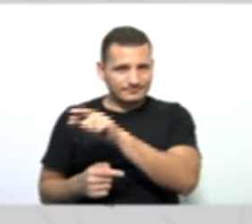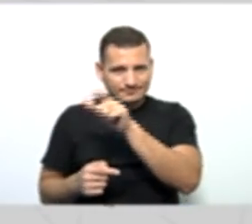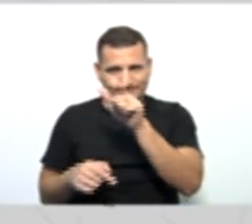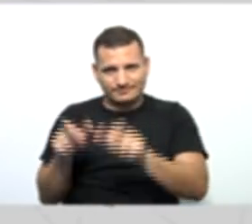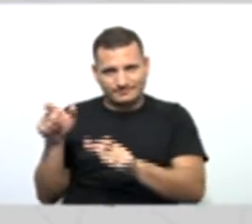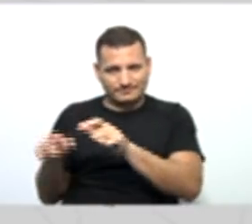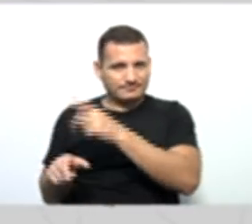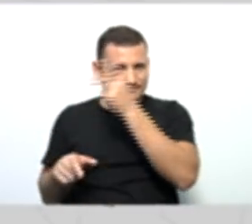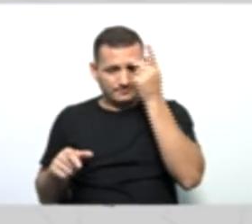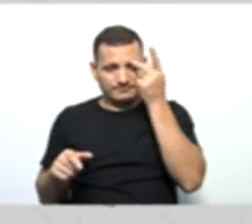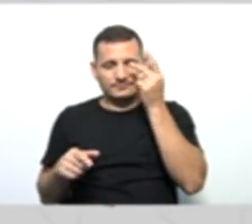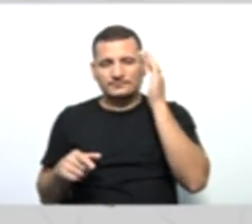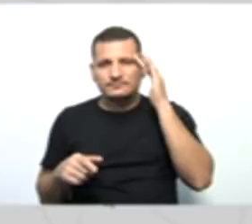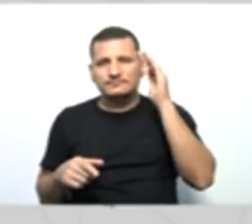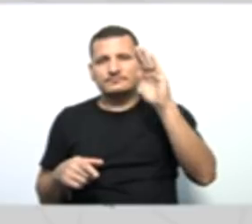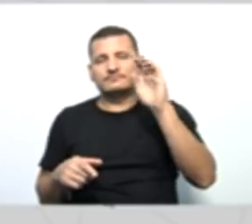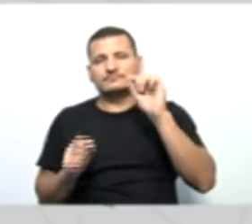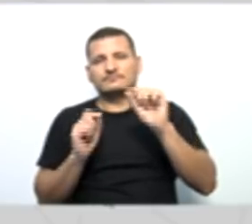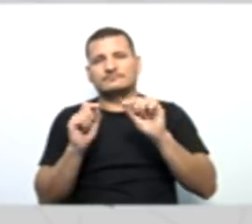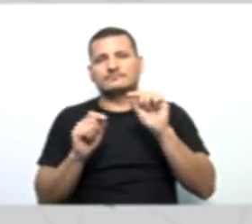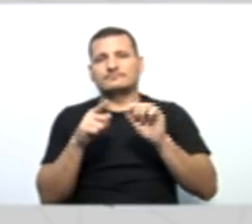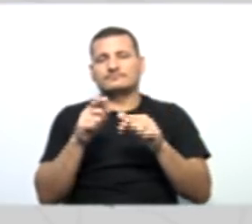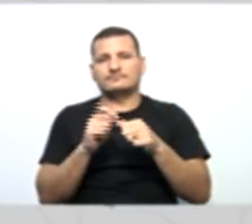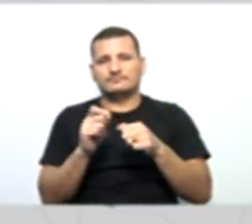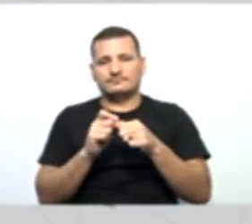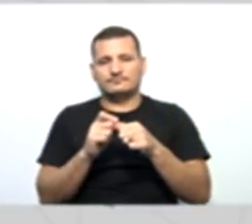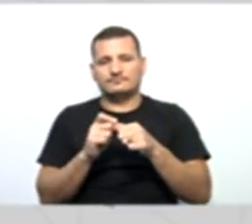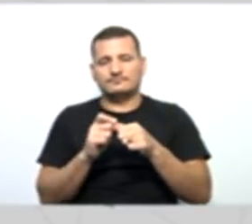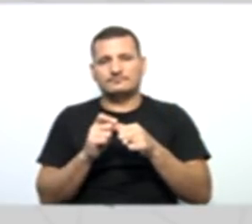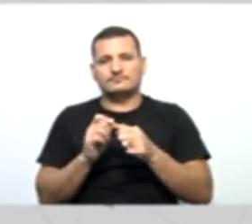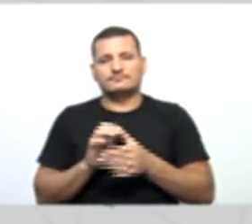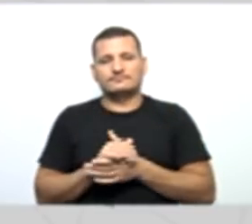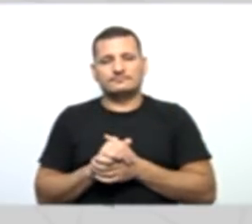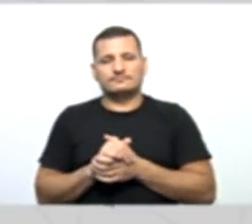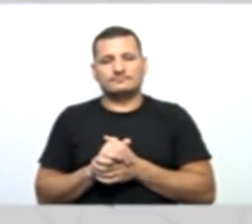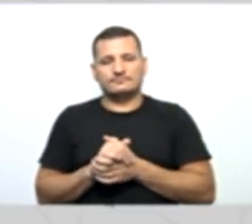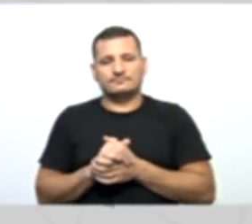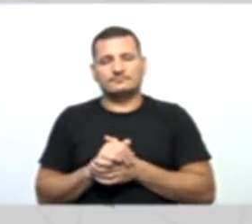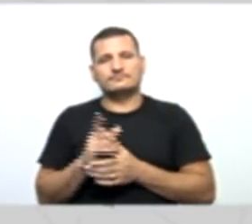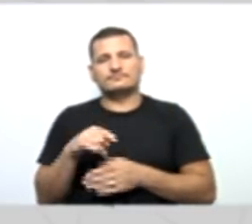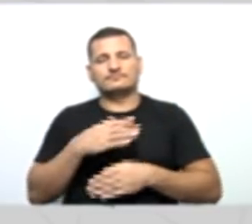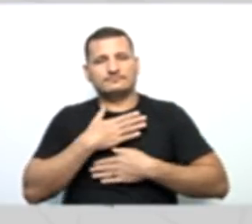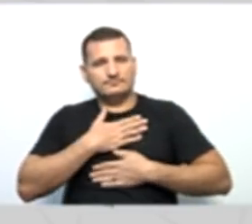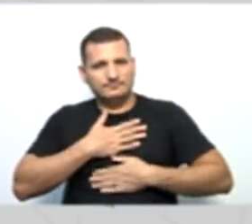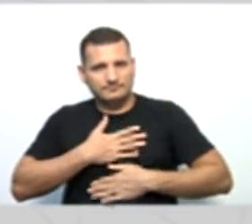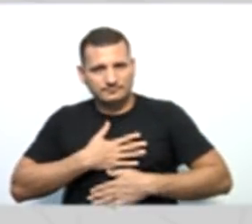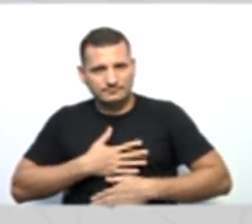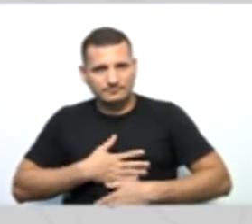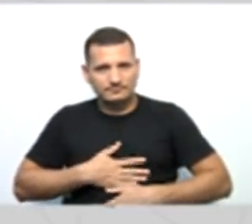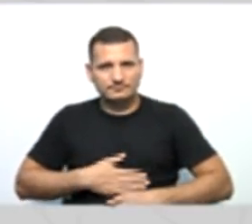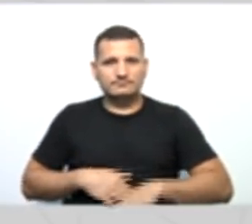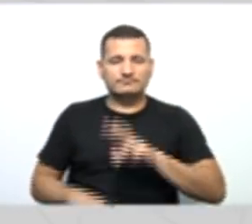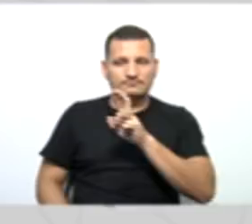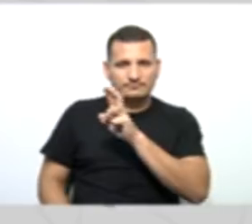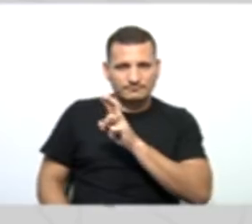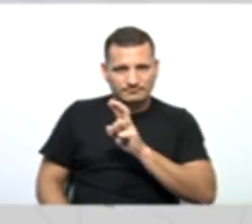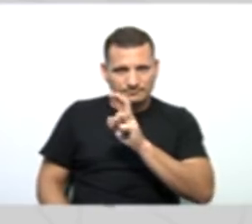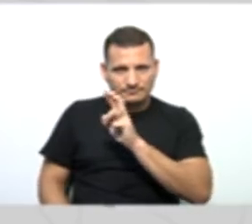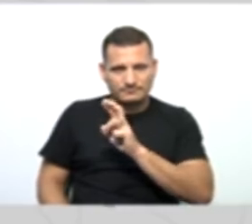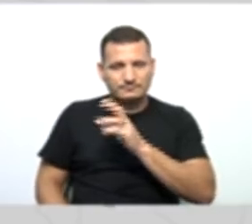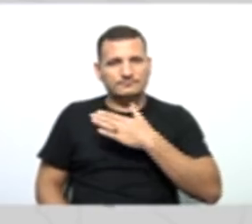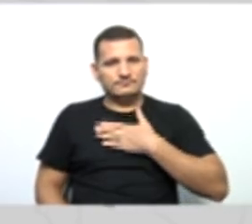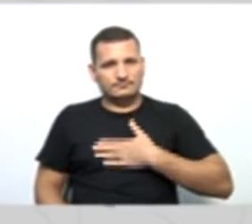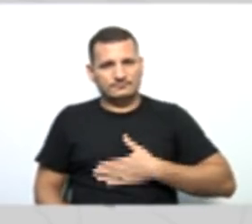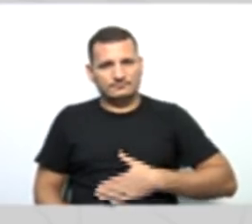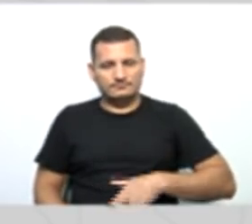a principal atitude que você deve ter, a princípio, é calma e observação. Calma